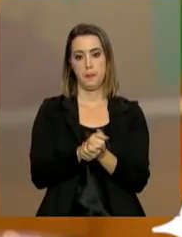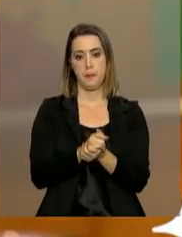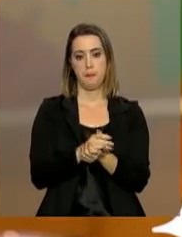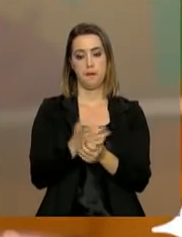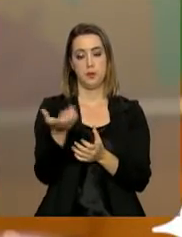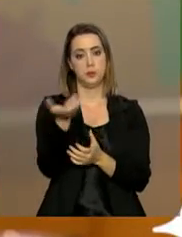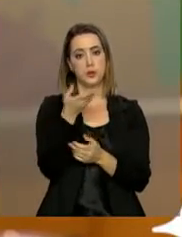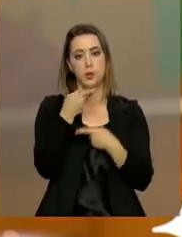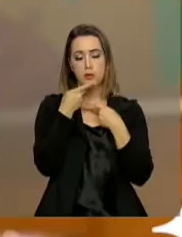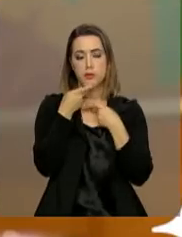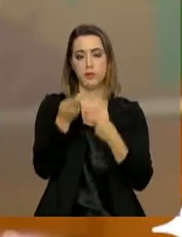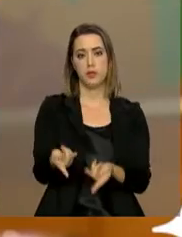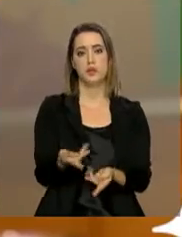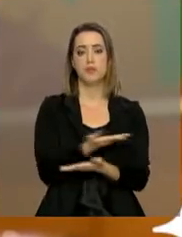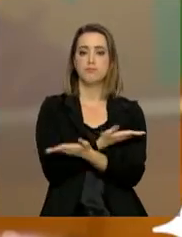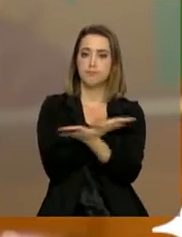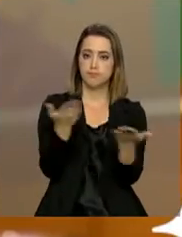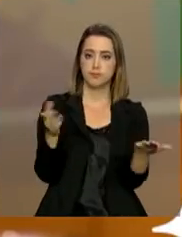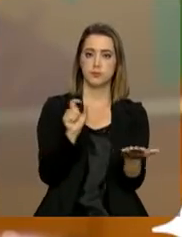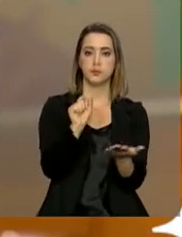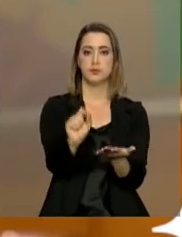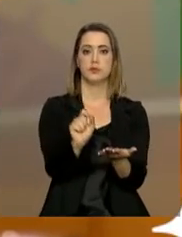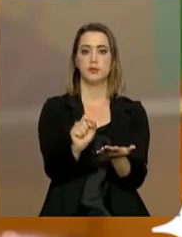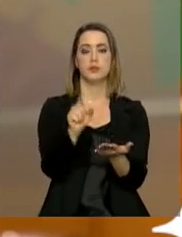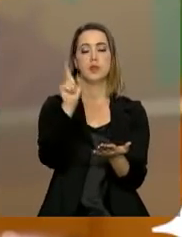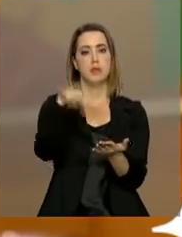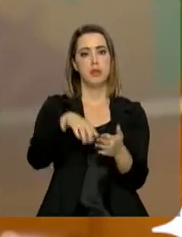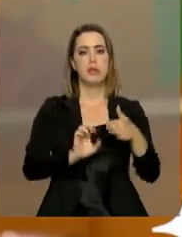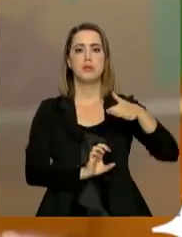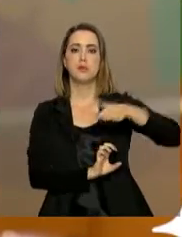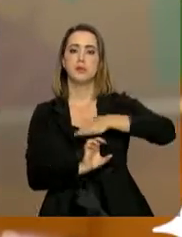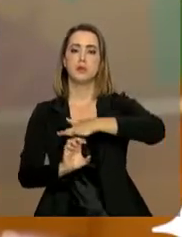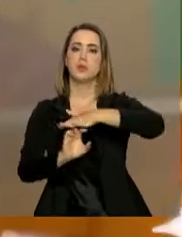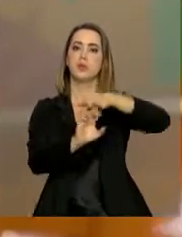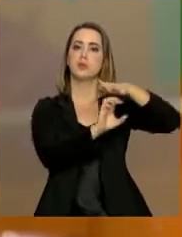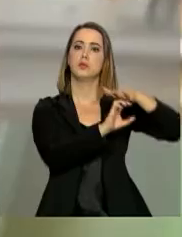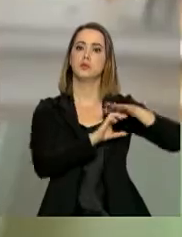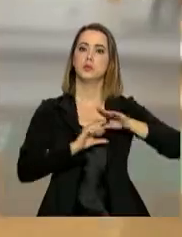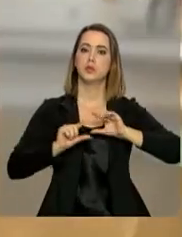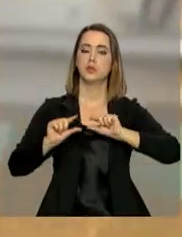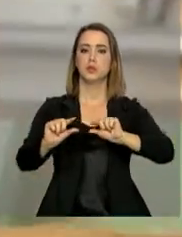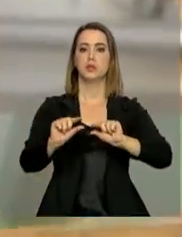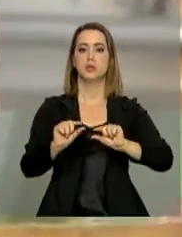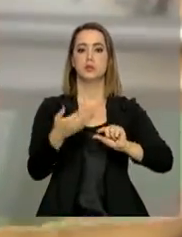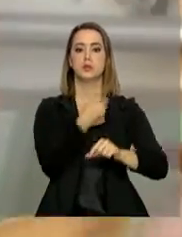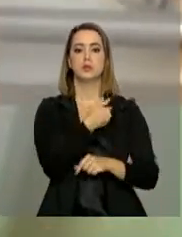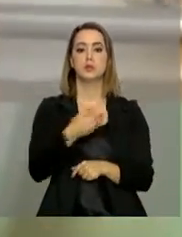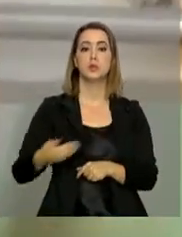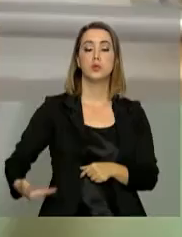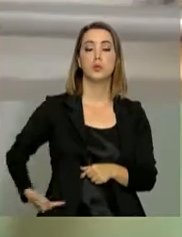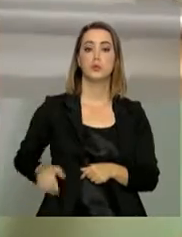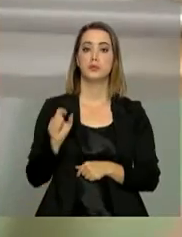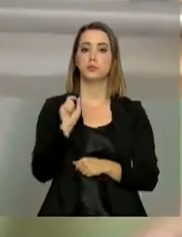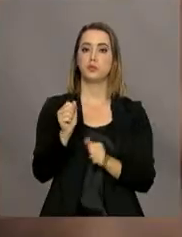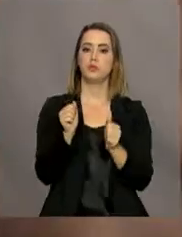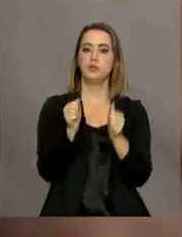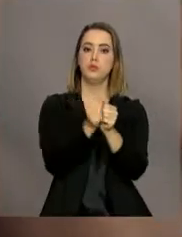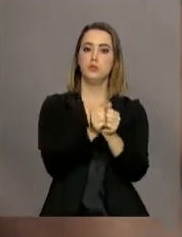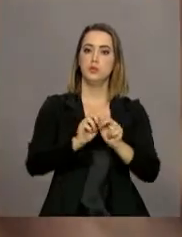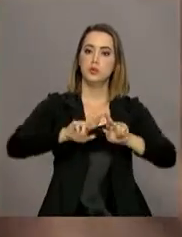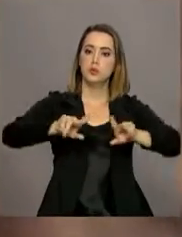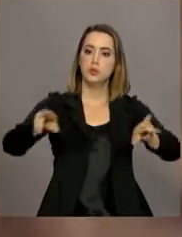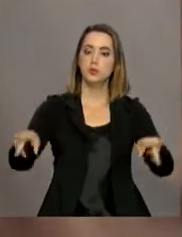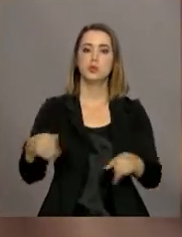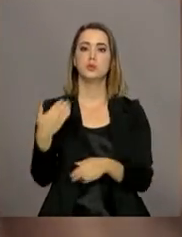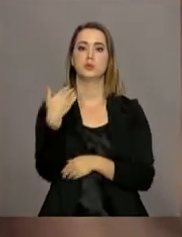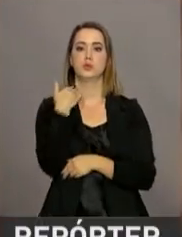Eu quero me dirigir a você, que é micro, pequeno, médio empresário. O governo, juntamente com os